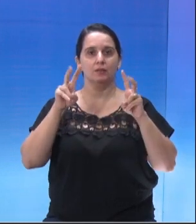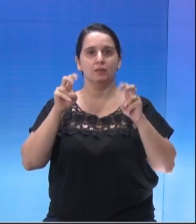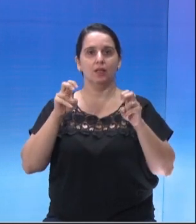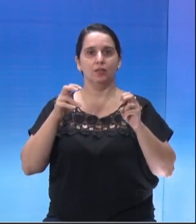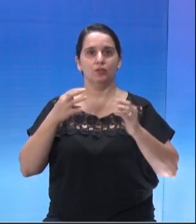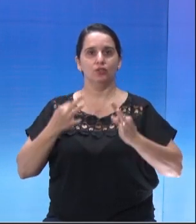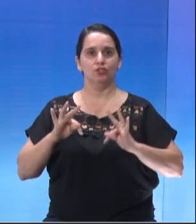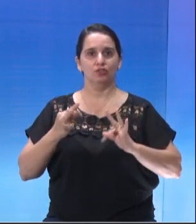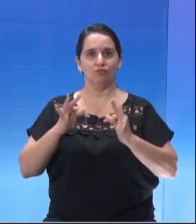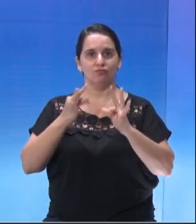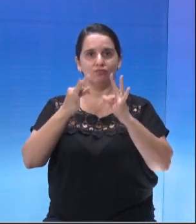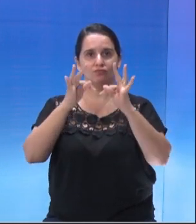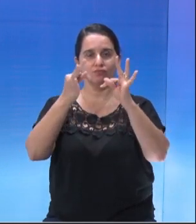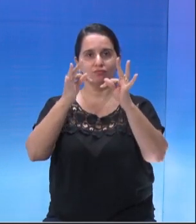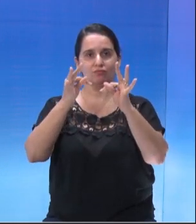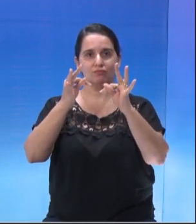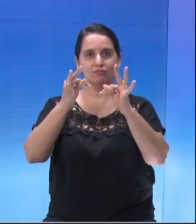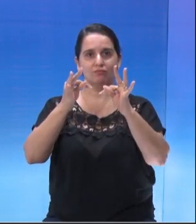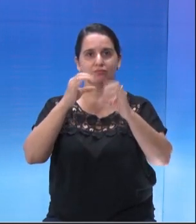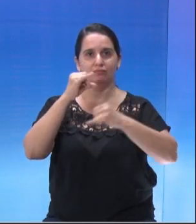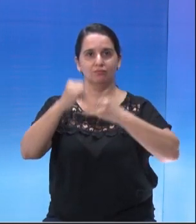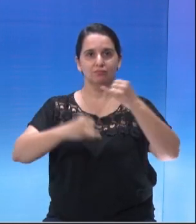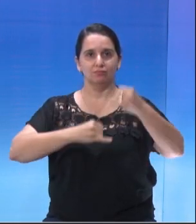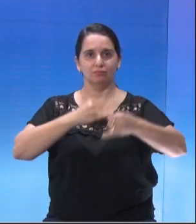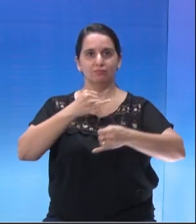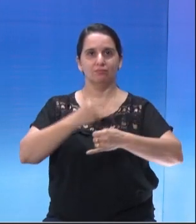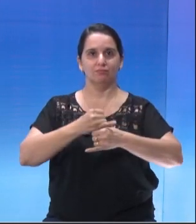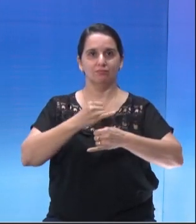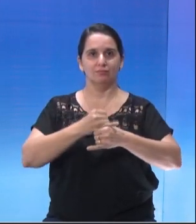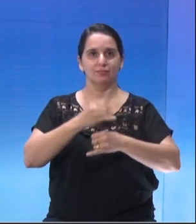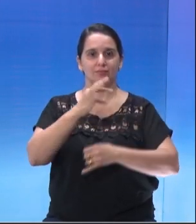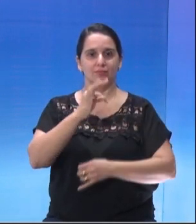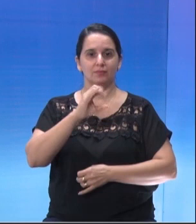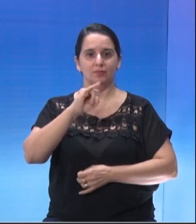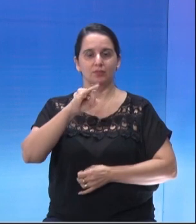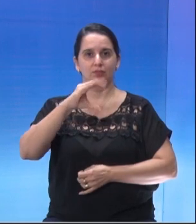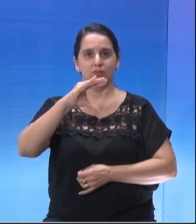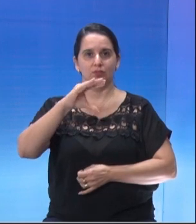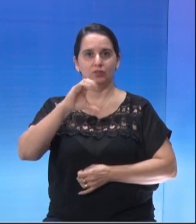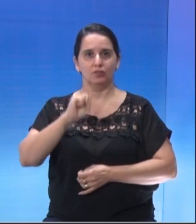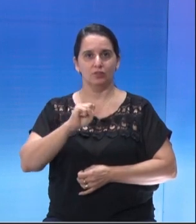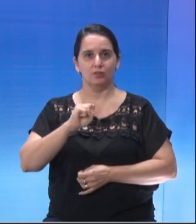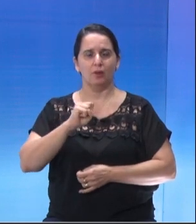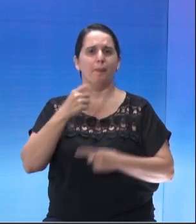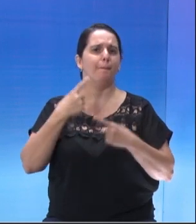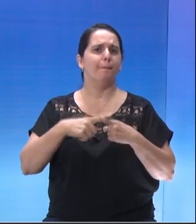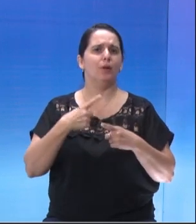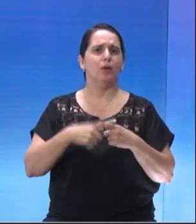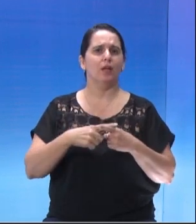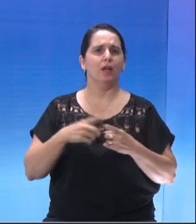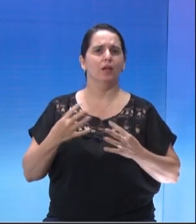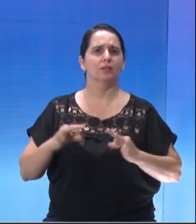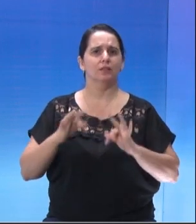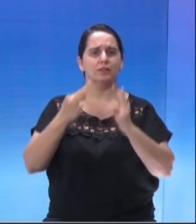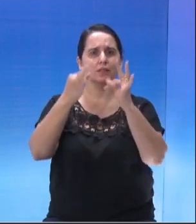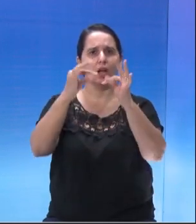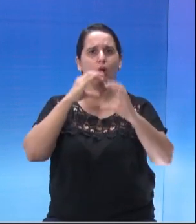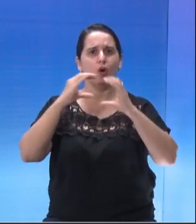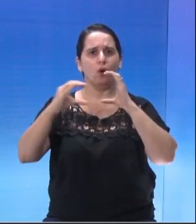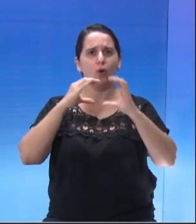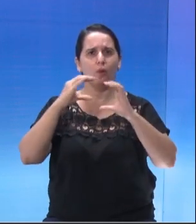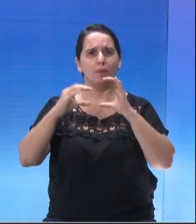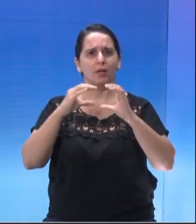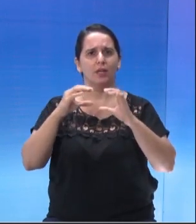sobre tecnologia da comunicação e informação, as TIC. Professora, mas por que tecnologia da comunicação se